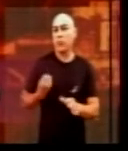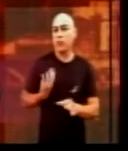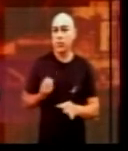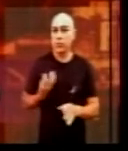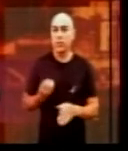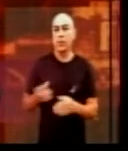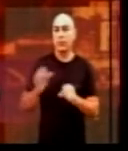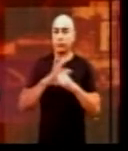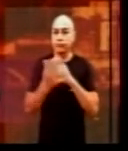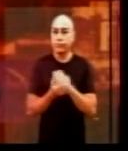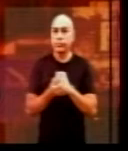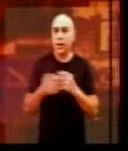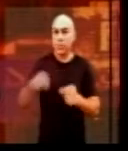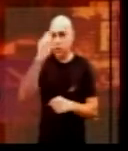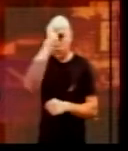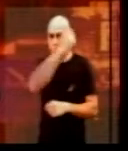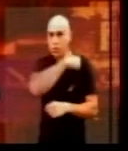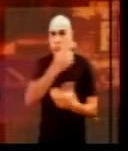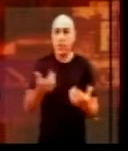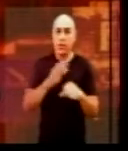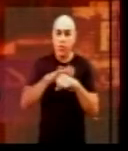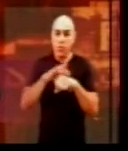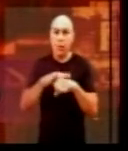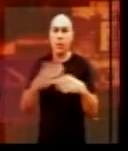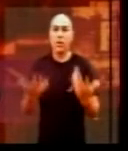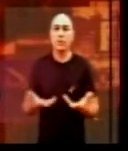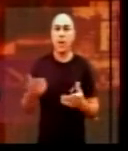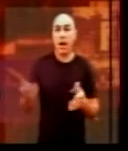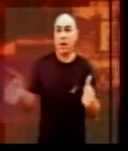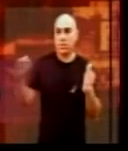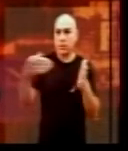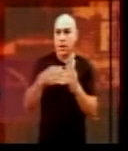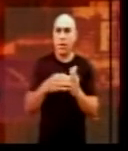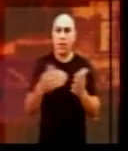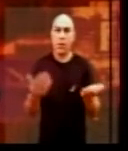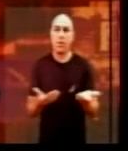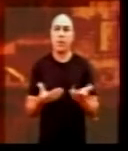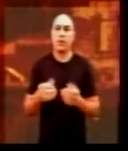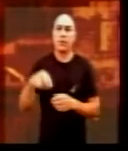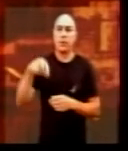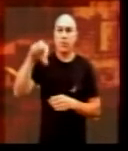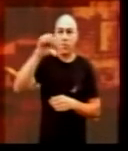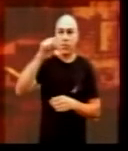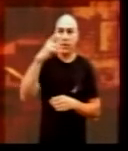coronavírus aqui do município, a situação epidemiológica. Até o momento, nós temos